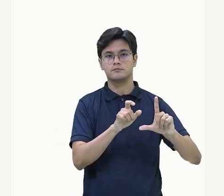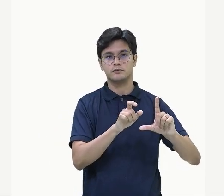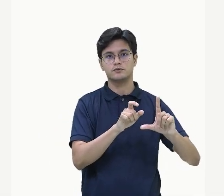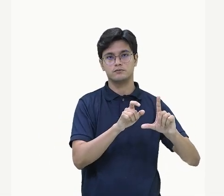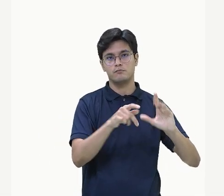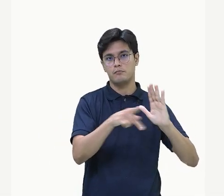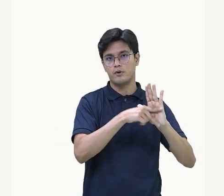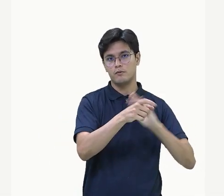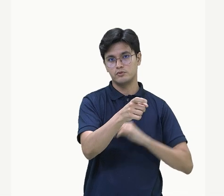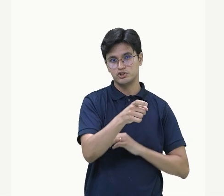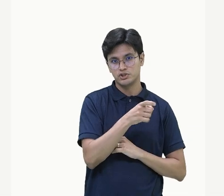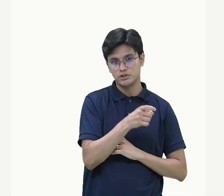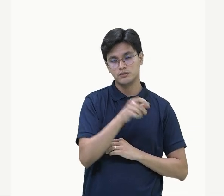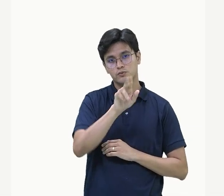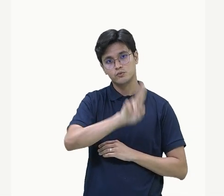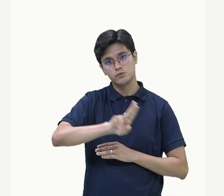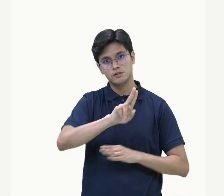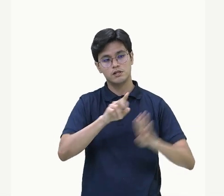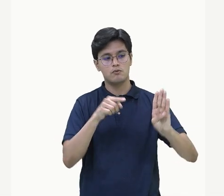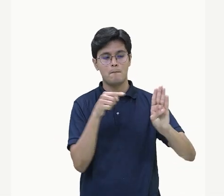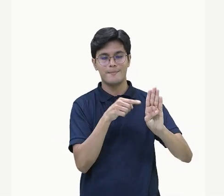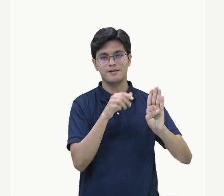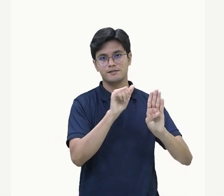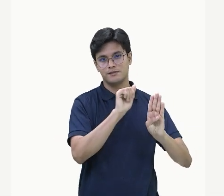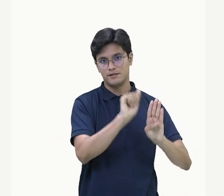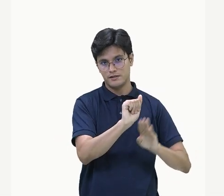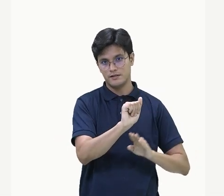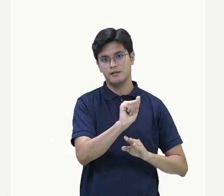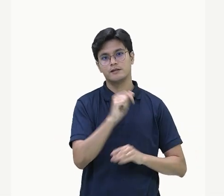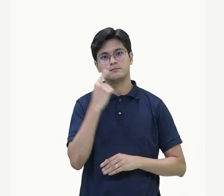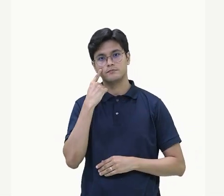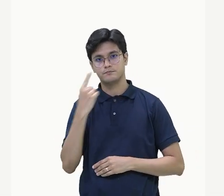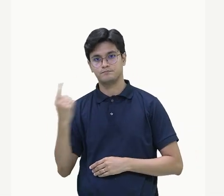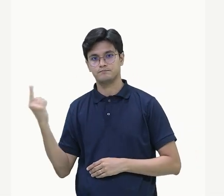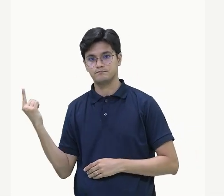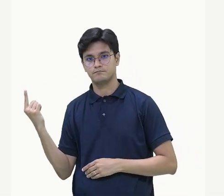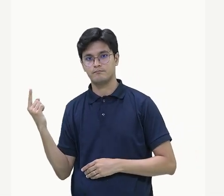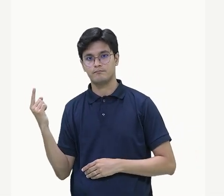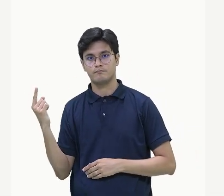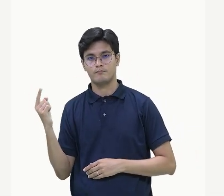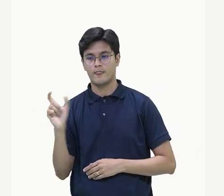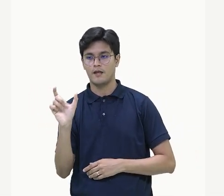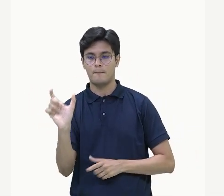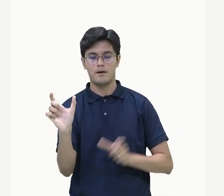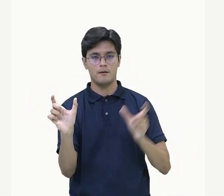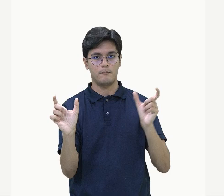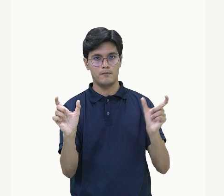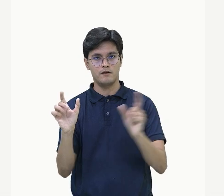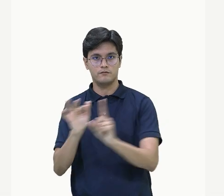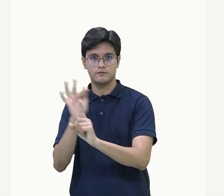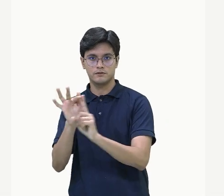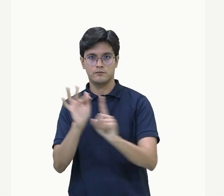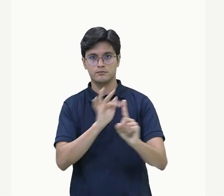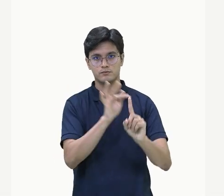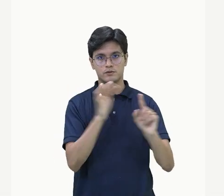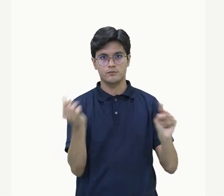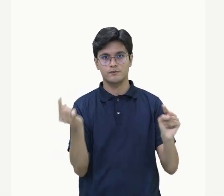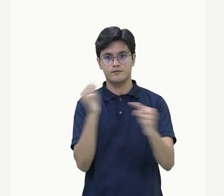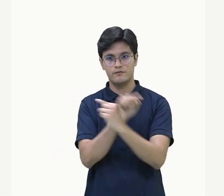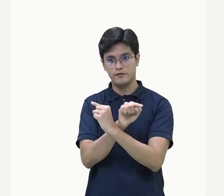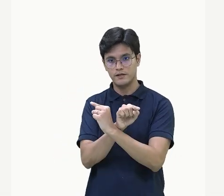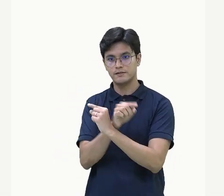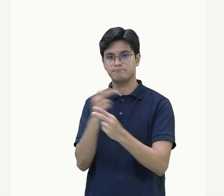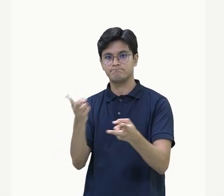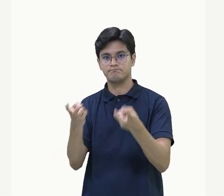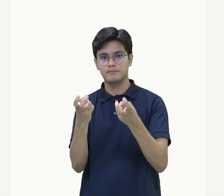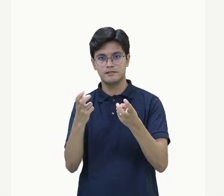seja, esta função logarítmica é a inversa dessa função exponencial. Vejam que a